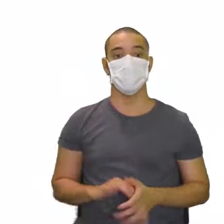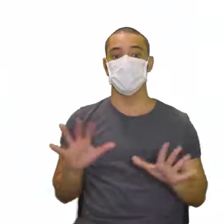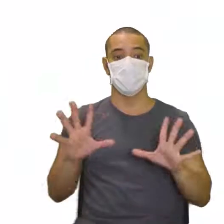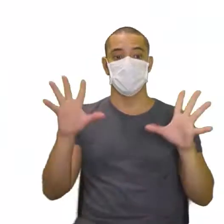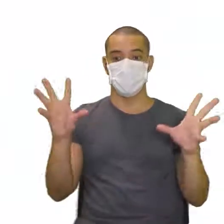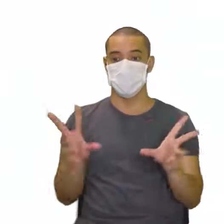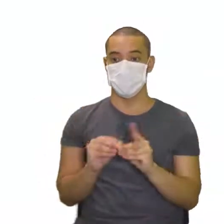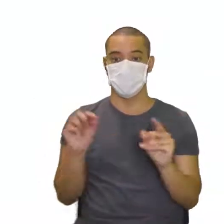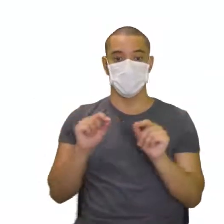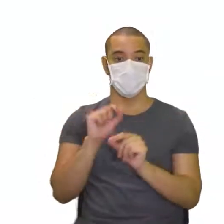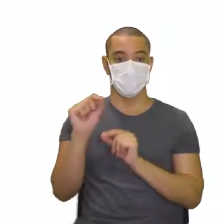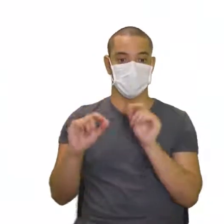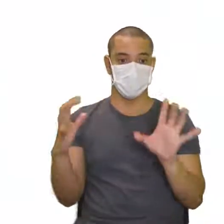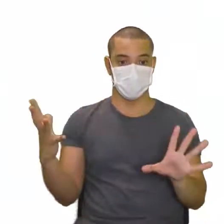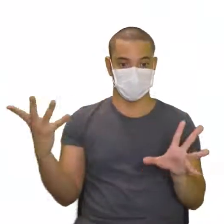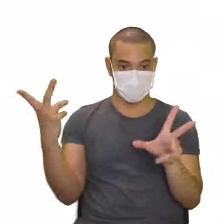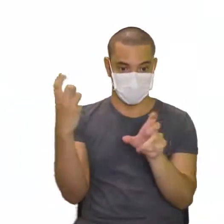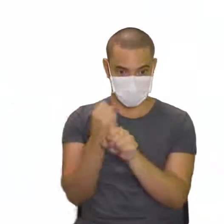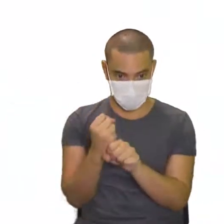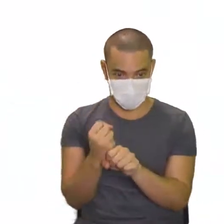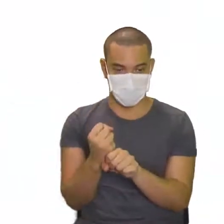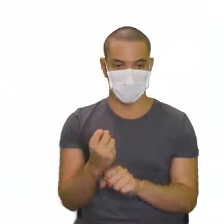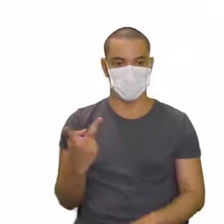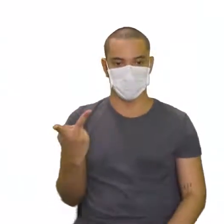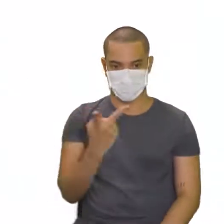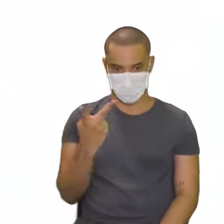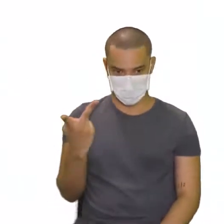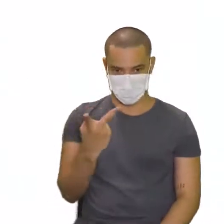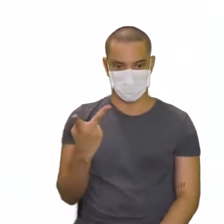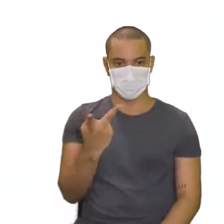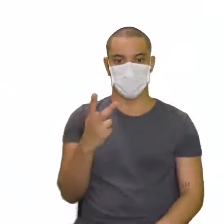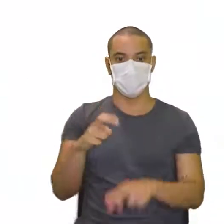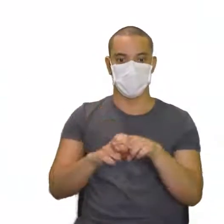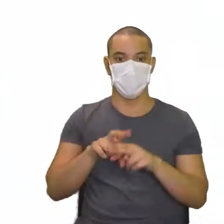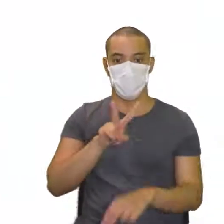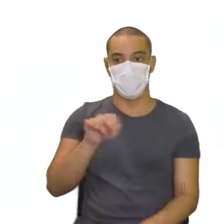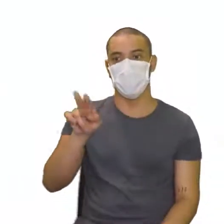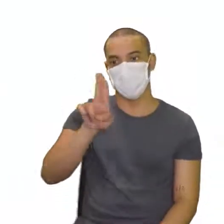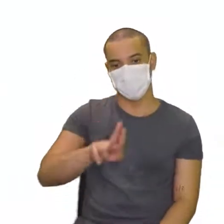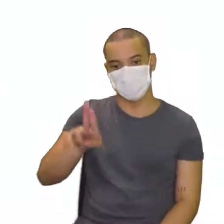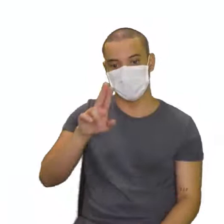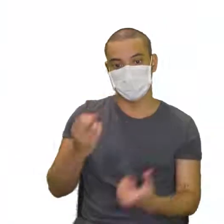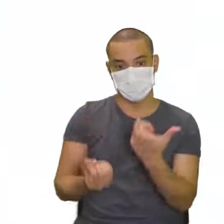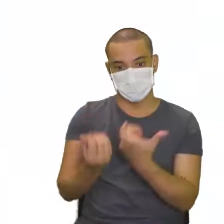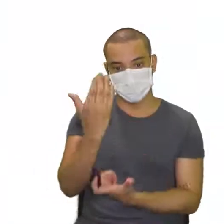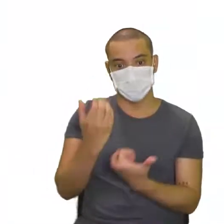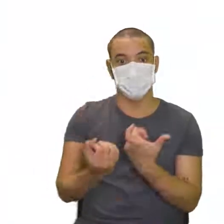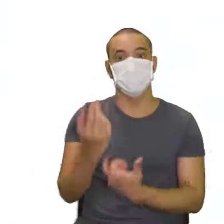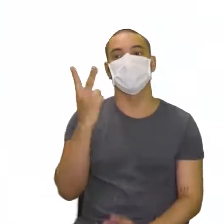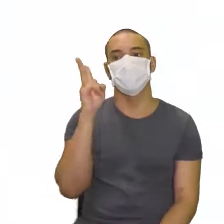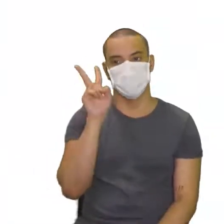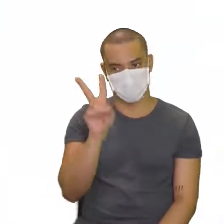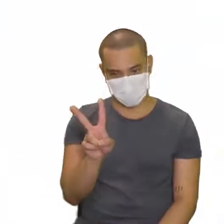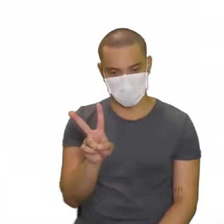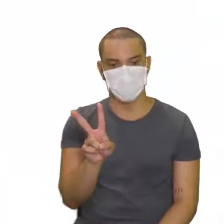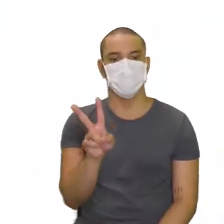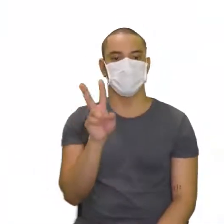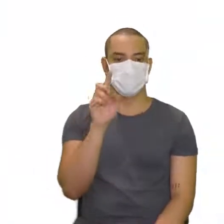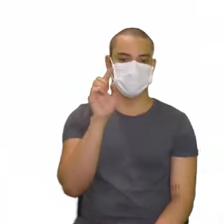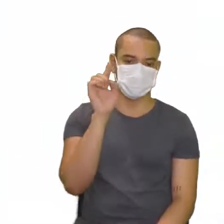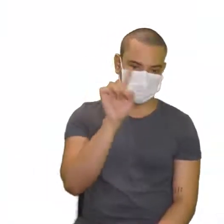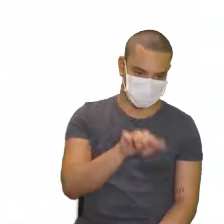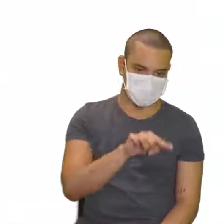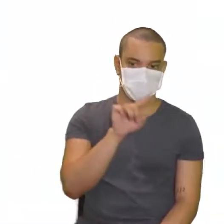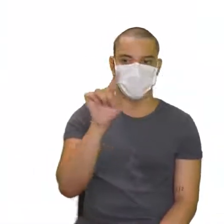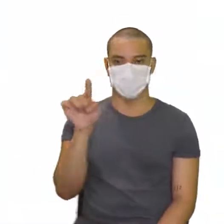faz? Soma os 2 campos. Então, você vai utilizar a fórmula 2 vezes, lá do campo